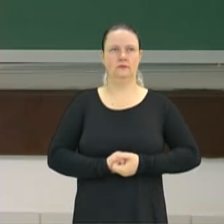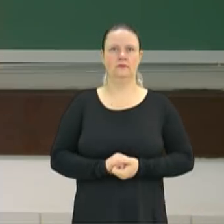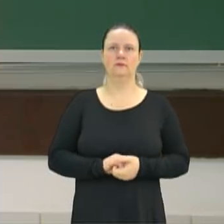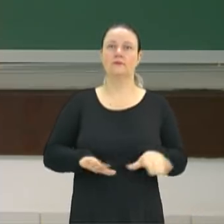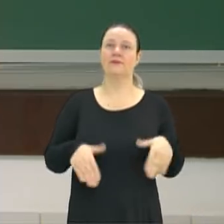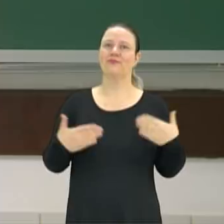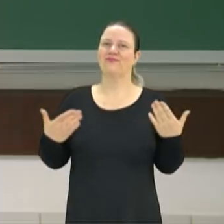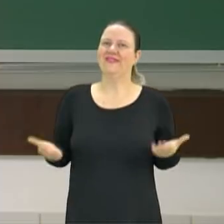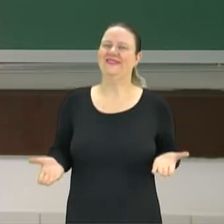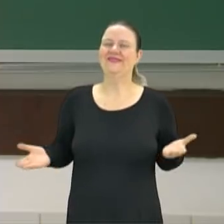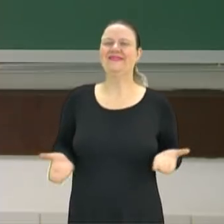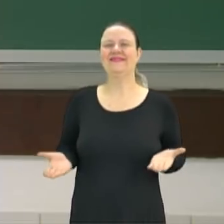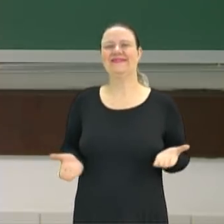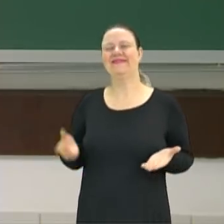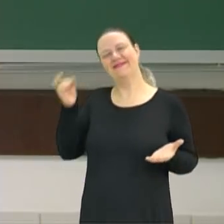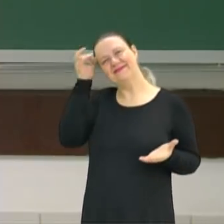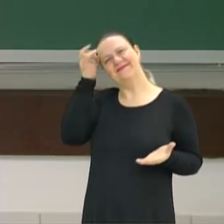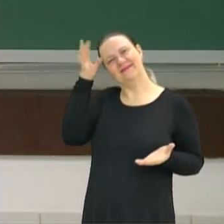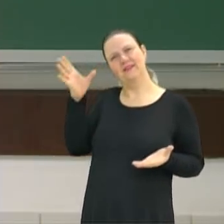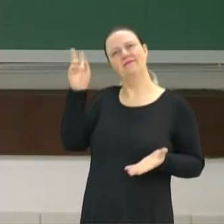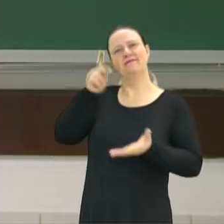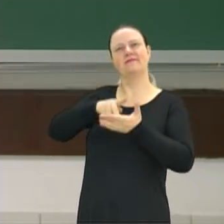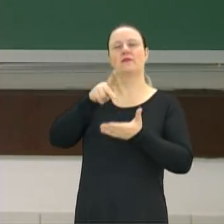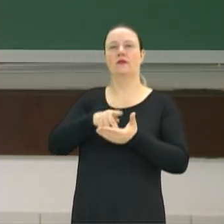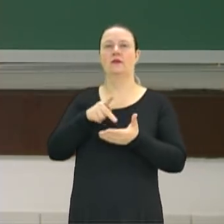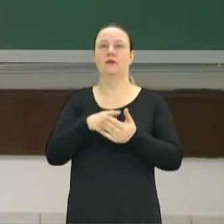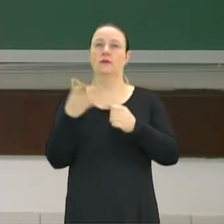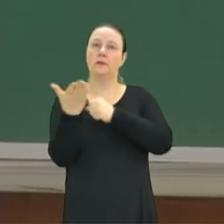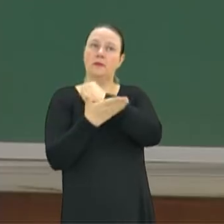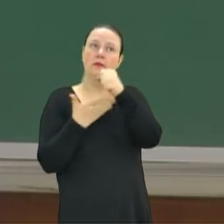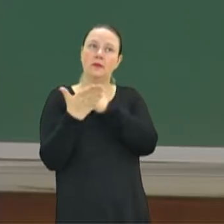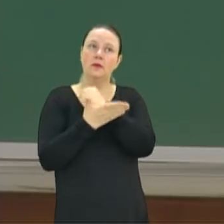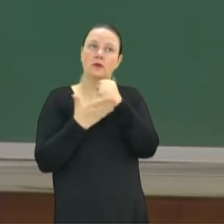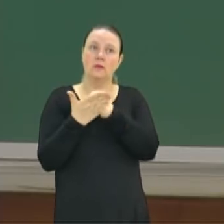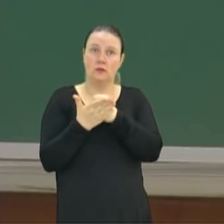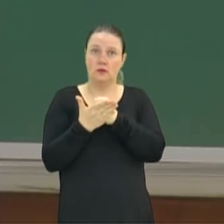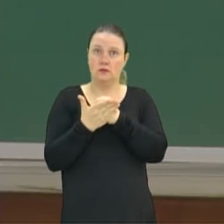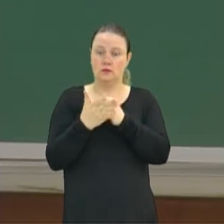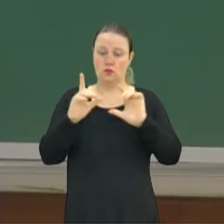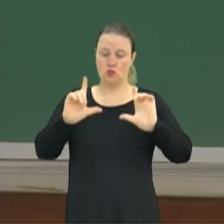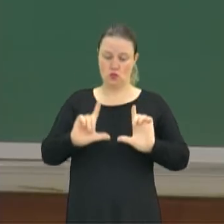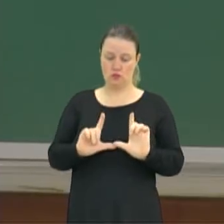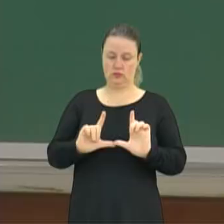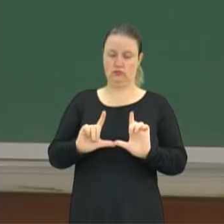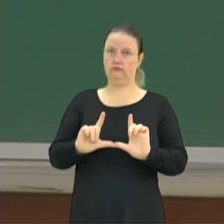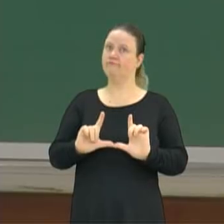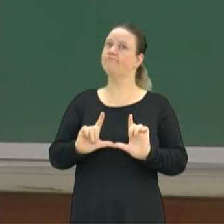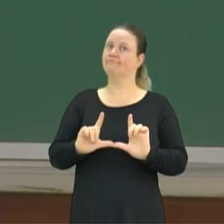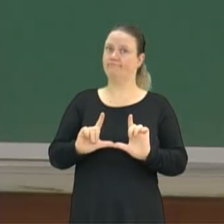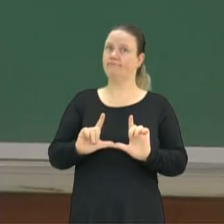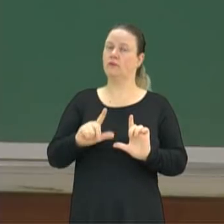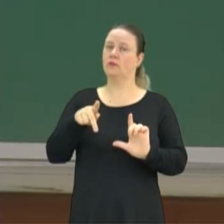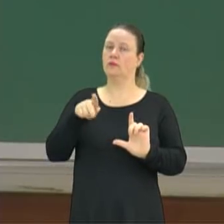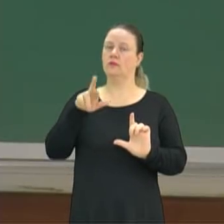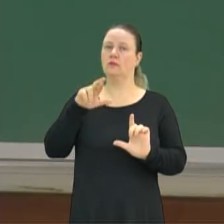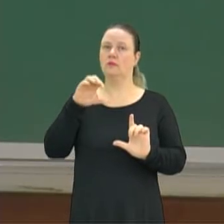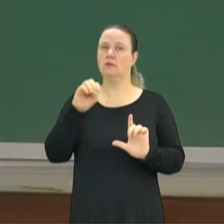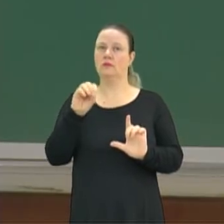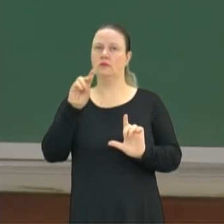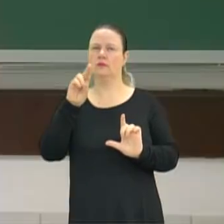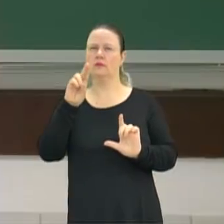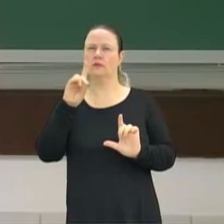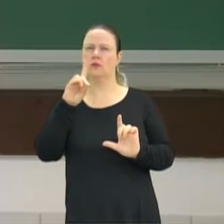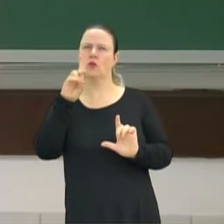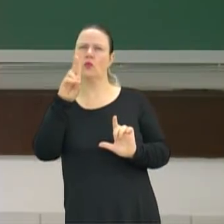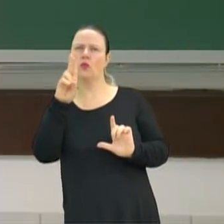Aí, gente, fácil também, né? Vamos lembrar aqui, a nossa base é quem? O produtor. Se a nossa base é o produtor,